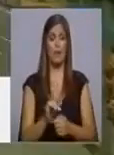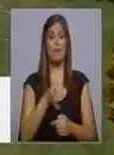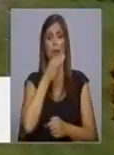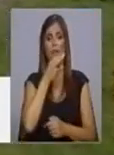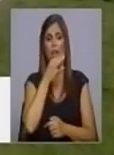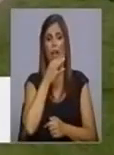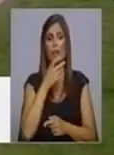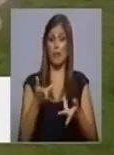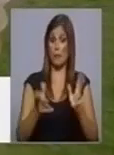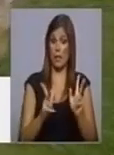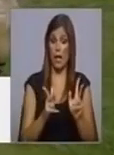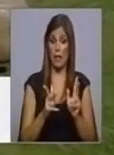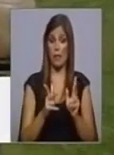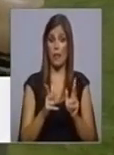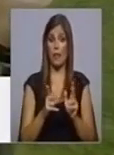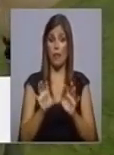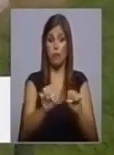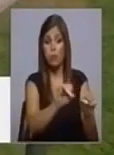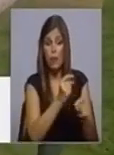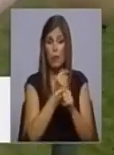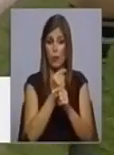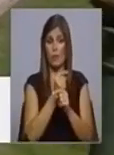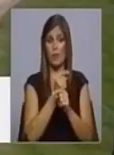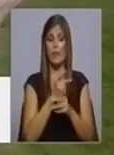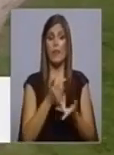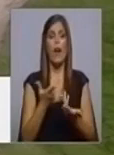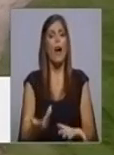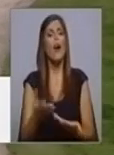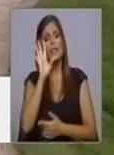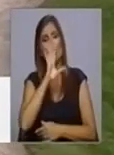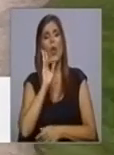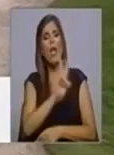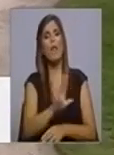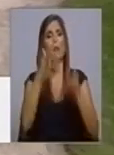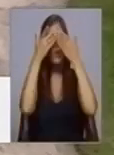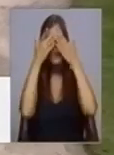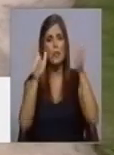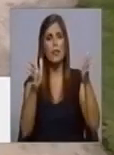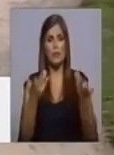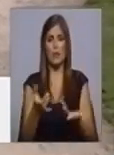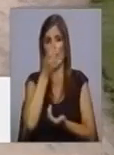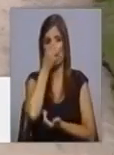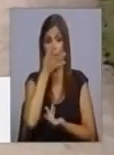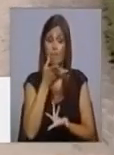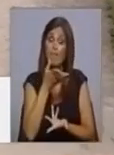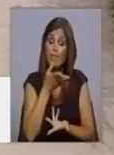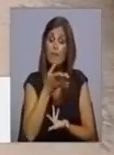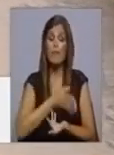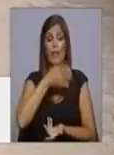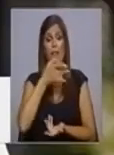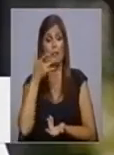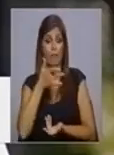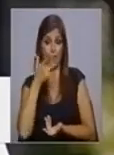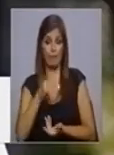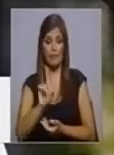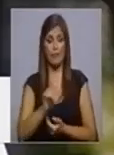sobre a liberdade, olhando para os tempos de hoje, marcados por democracias fragilizadas, discursos populistas, olhando também